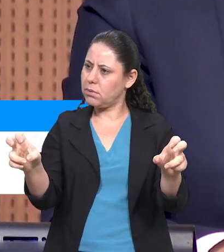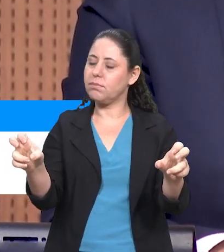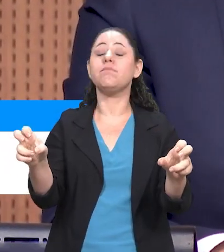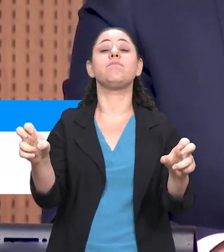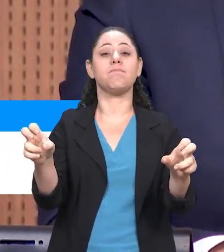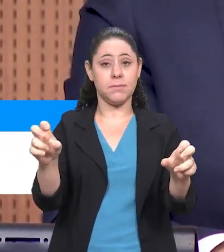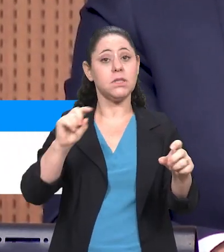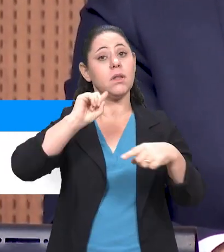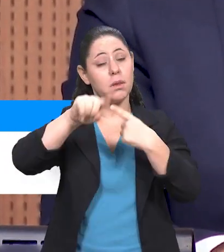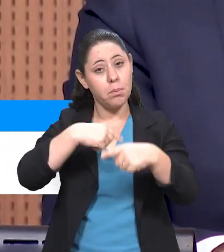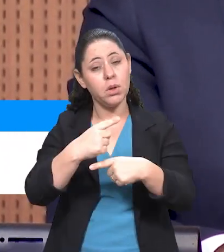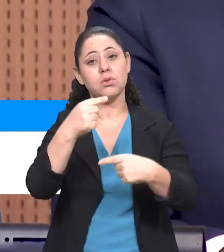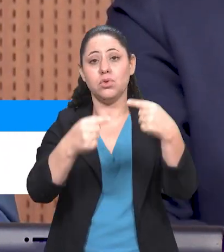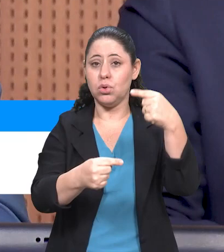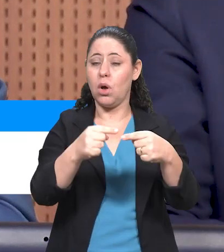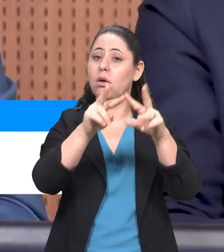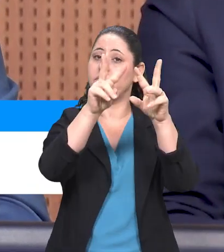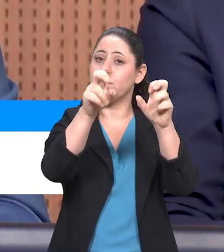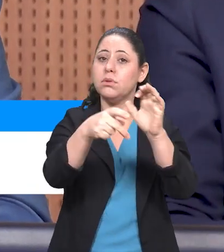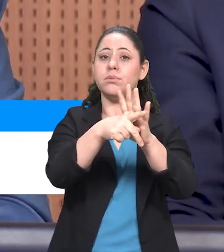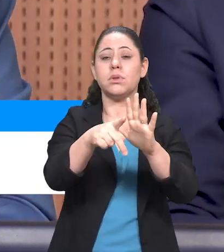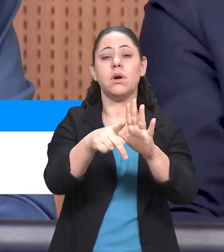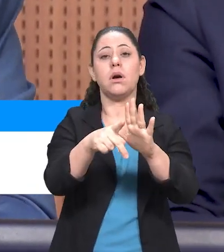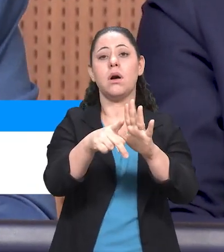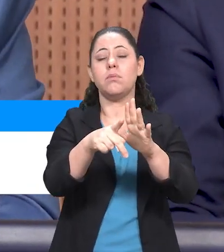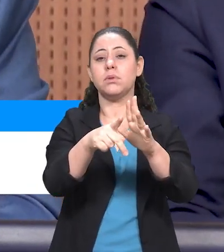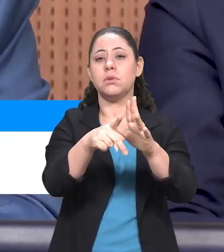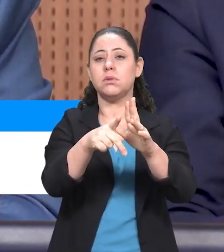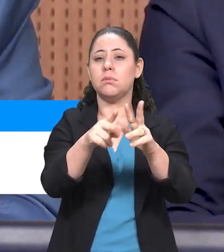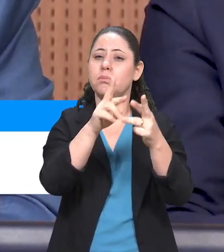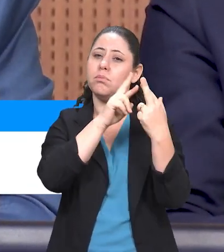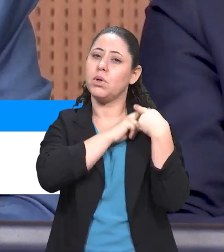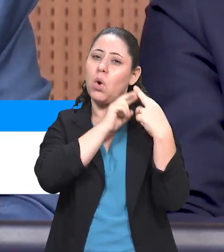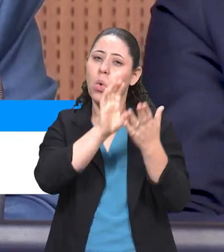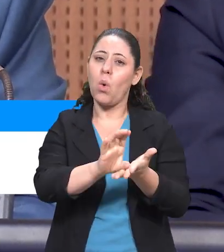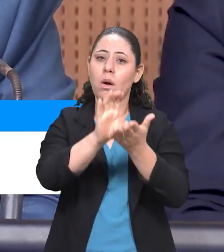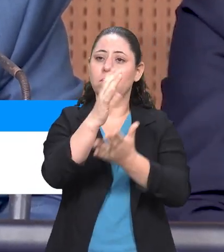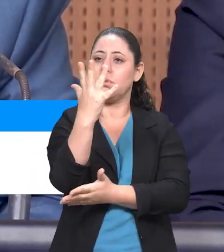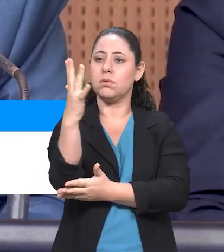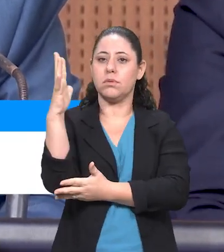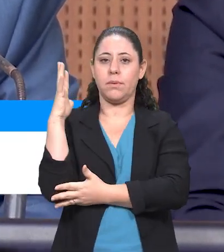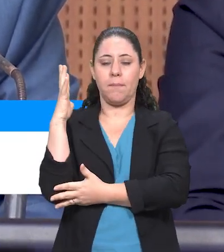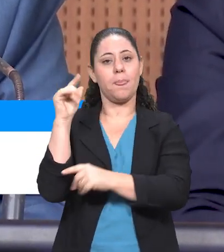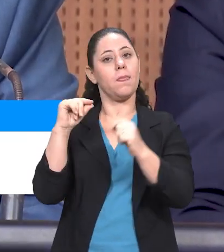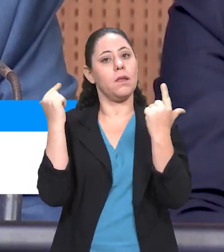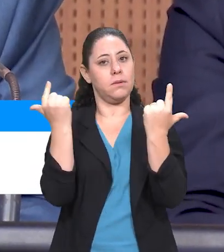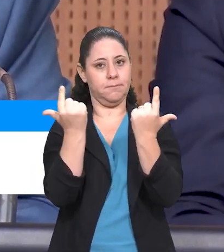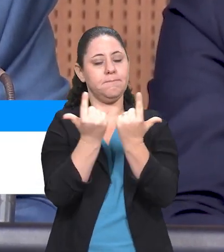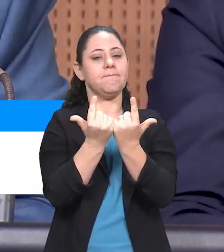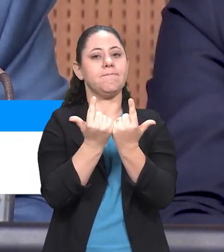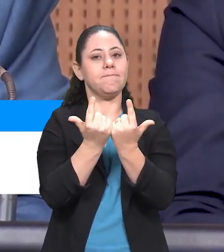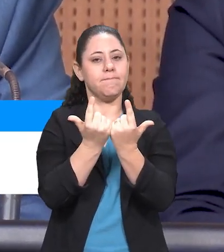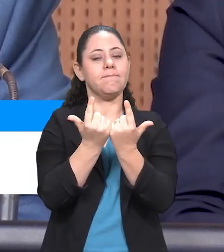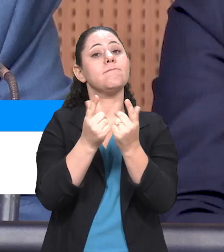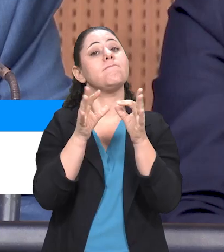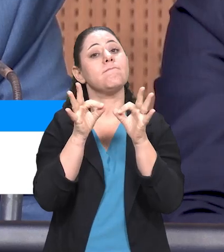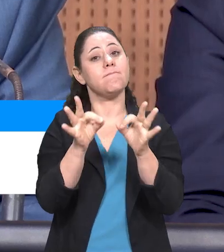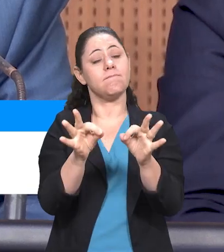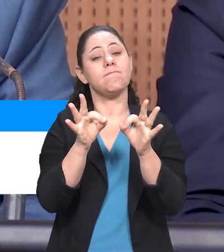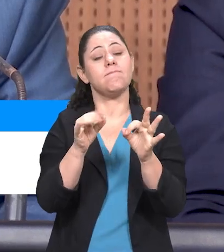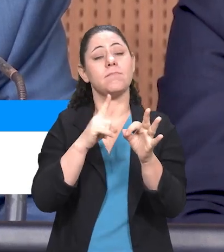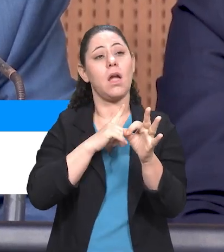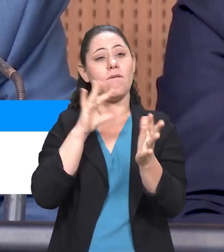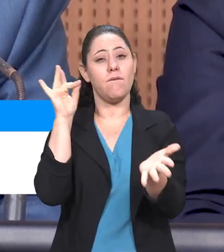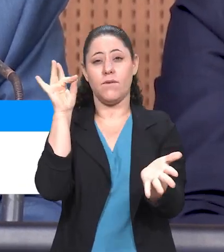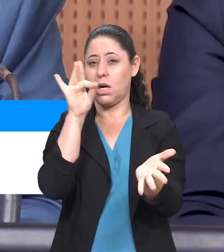de méritos Então essa esse debate da comissão de mérito será conduzido pela eh pela comissão de Meio Ambiente então então a Assembleia